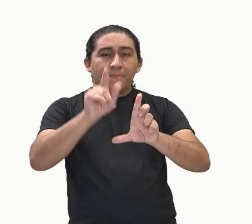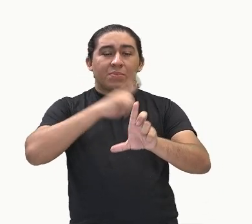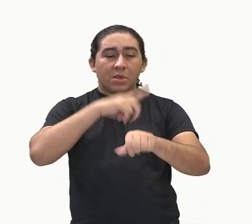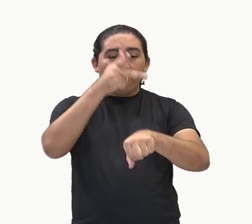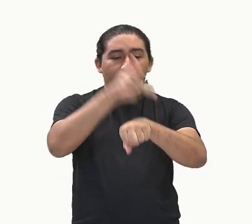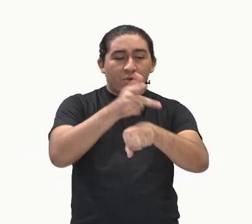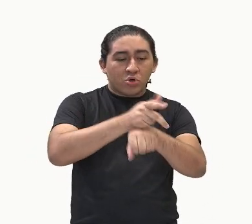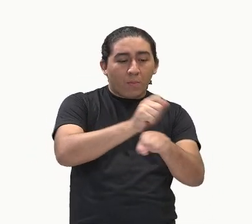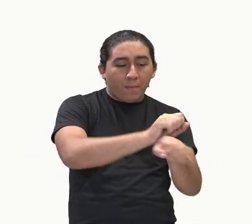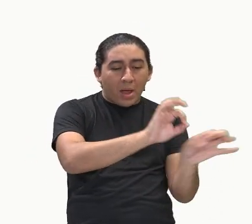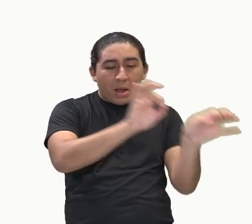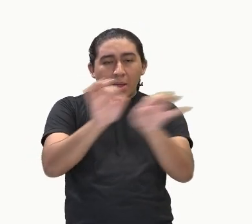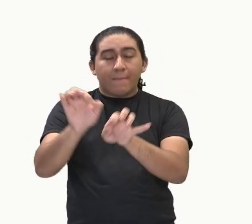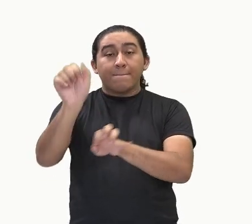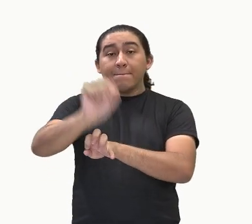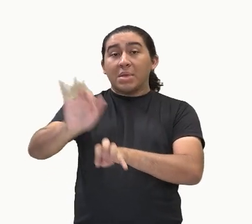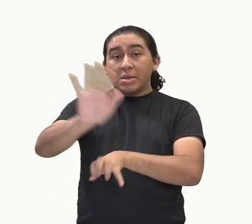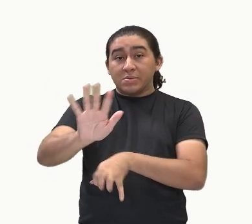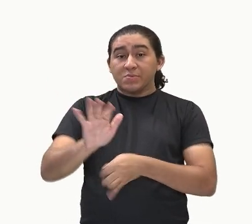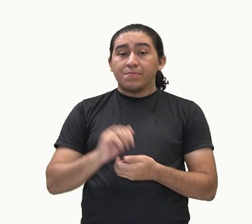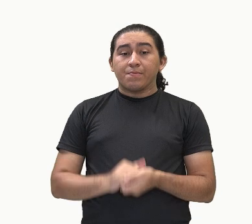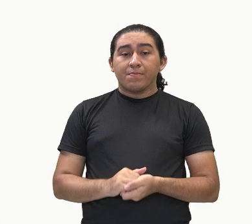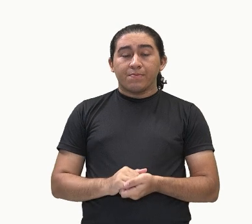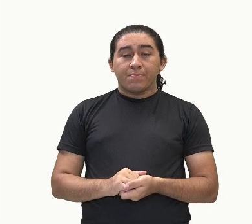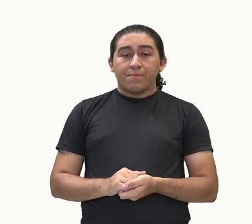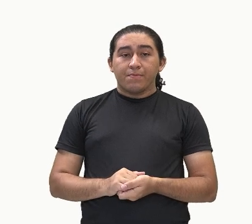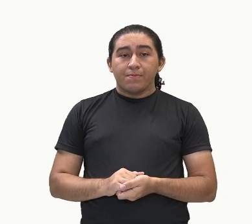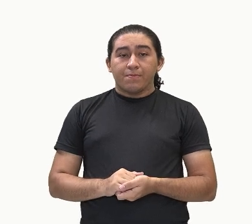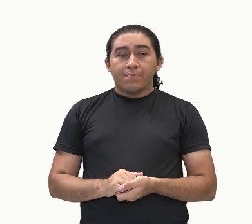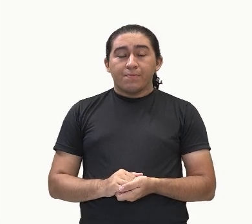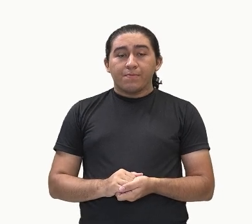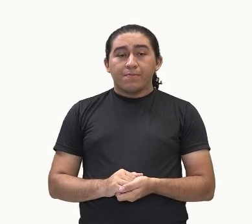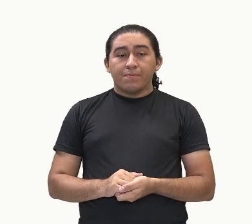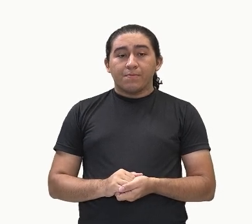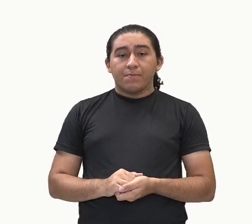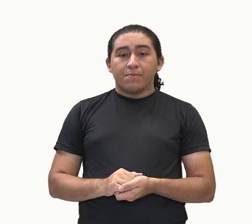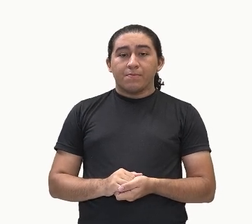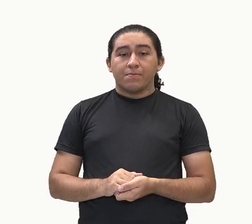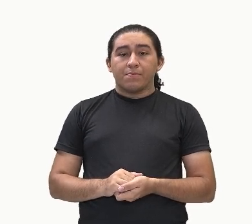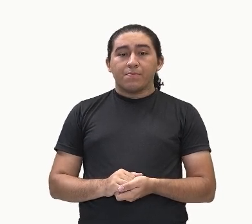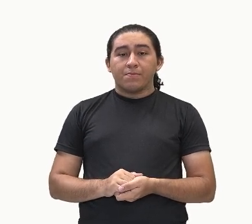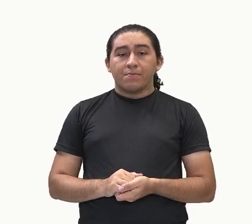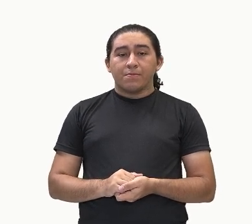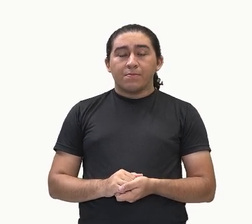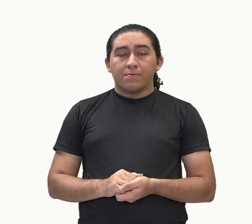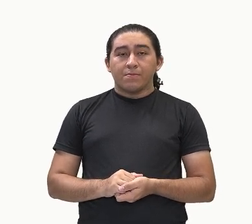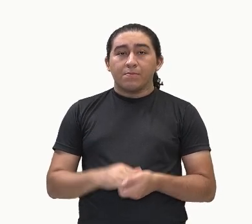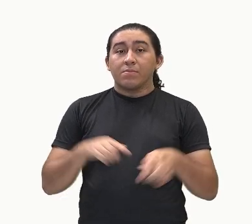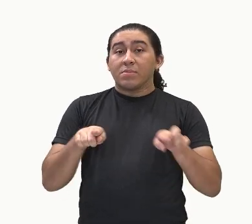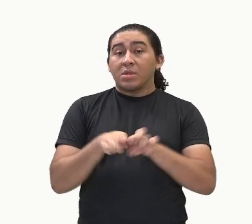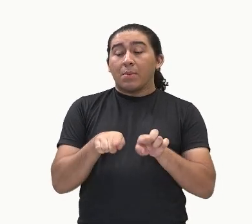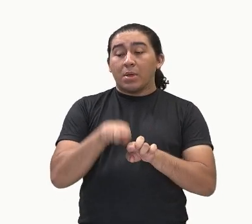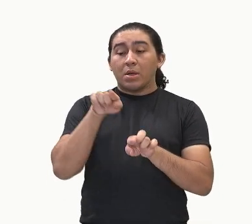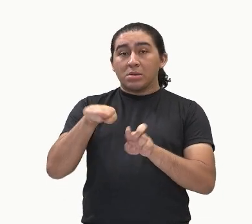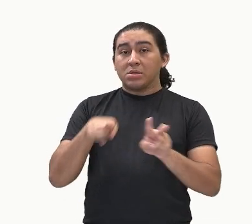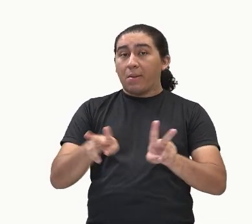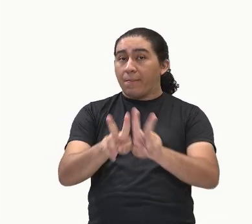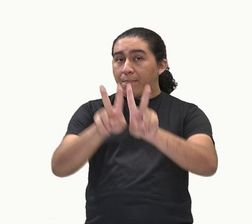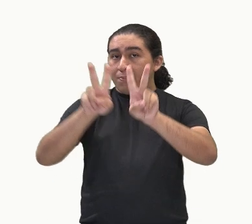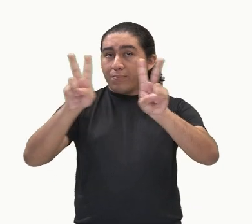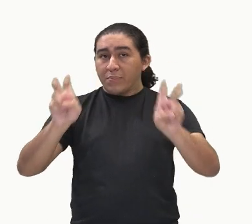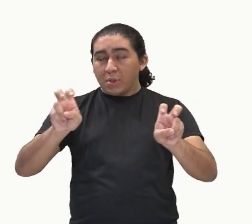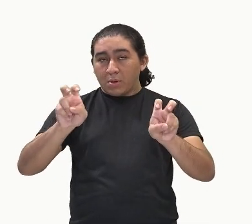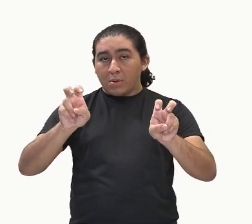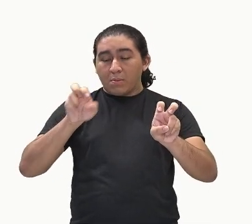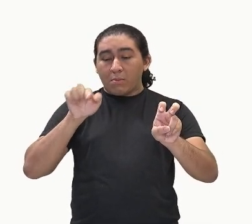a imagem do espetáculo. E quando a gente fala desses espetáculos que está